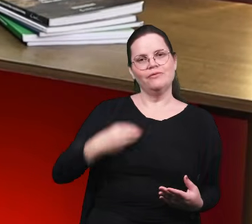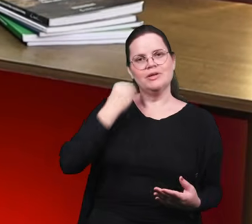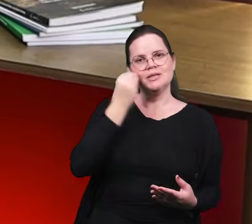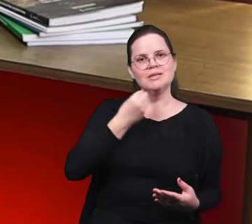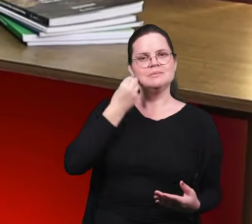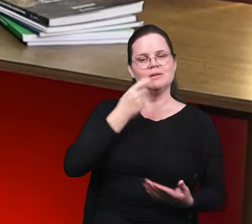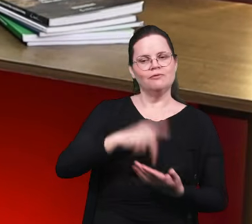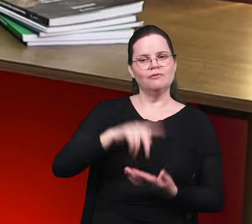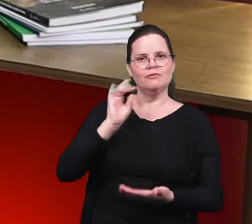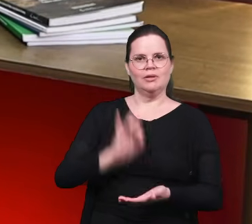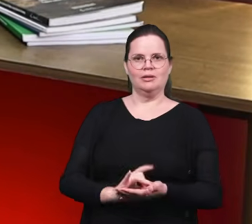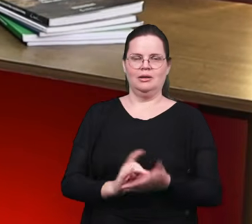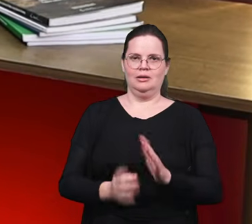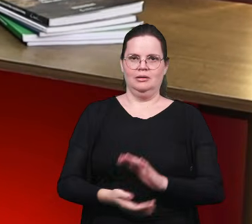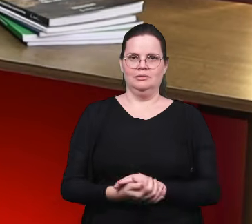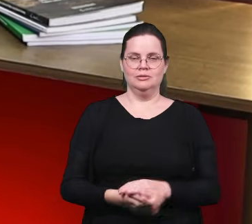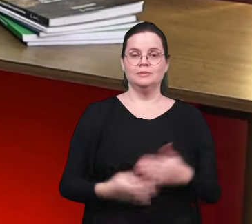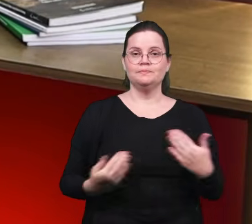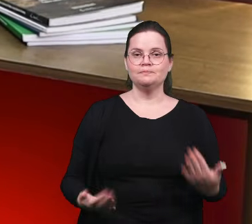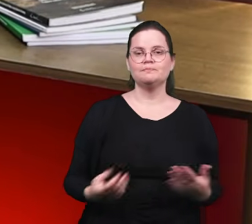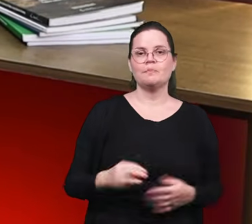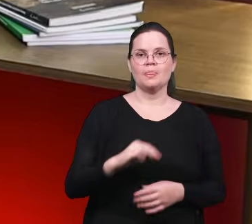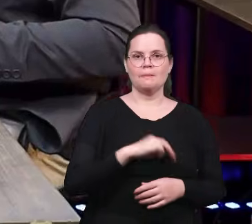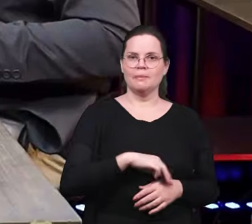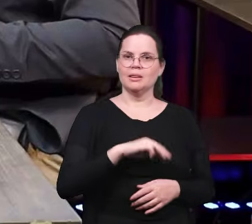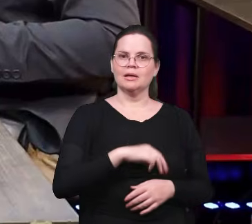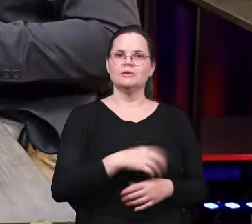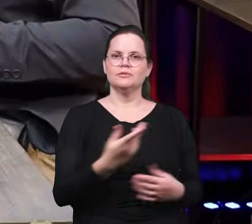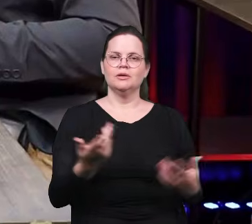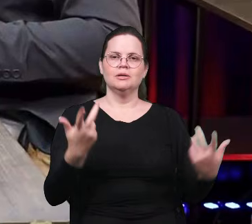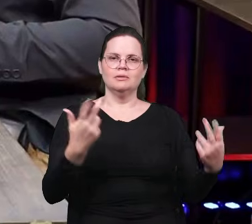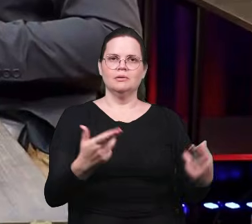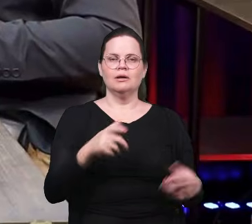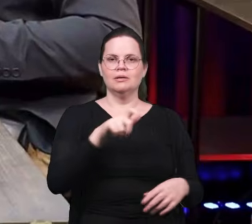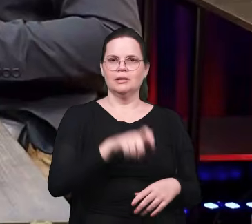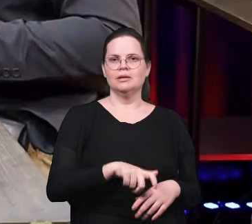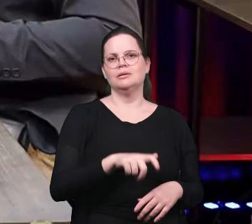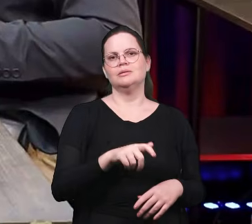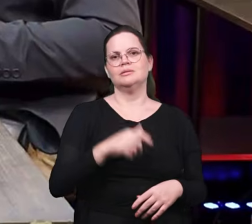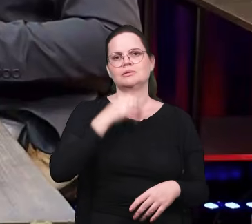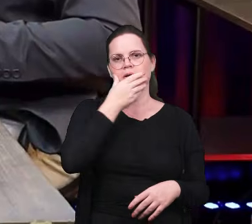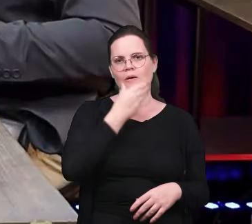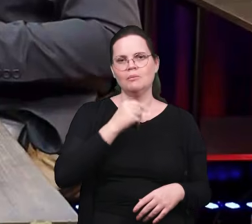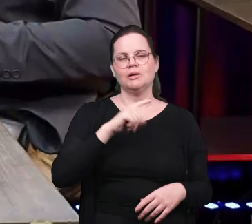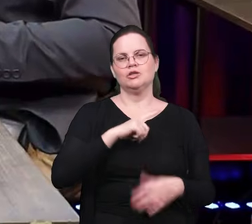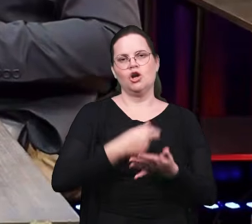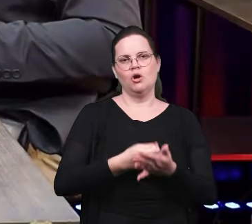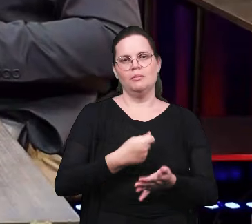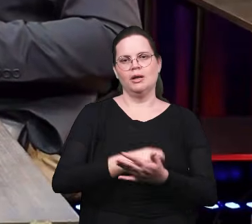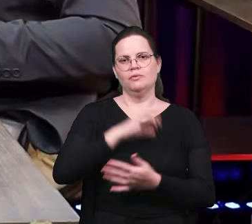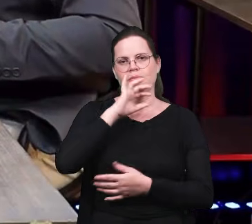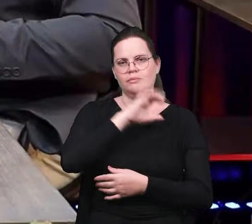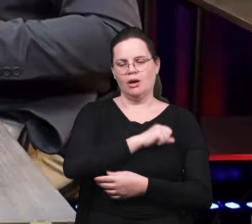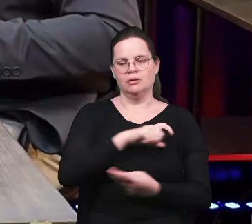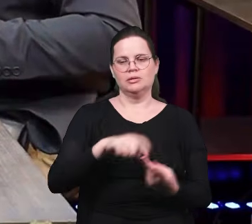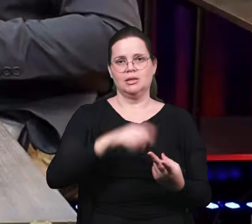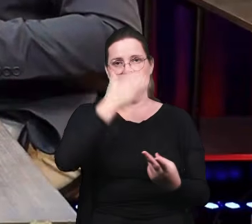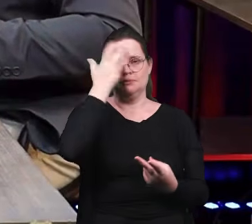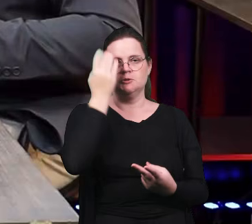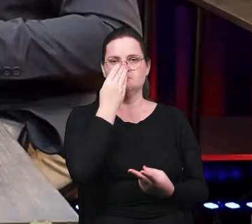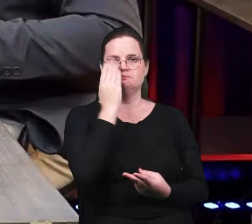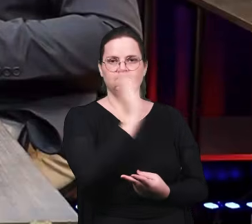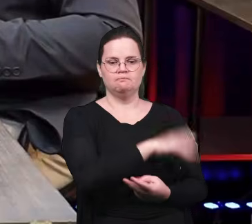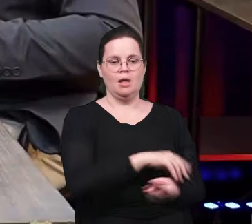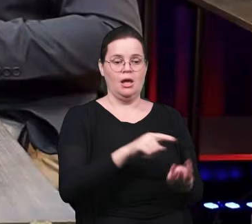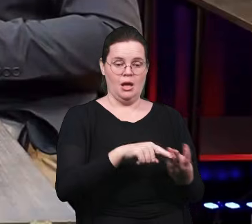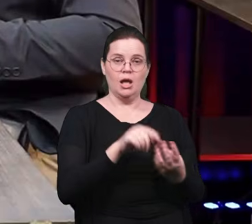Então Mateus foi esse homem, né? Um publicano, alvo de rejeição. Ele era influente com aqueles